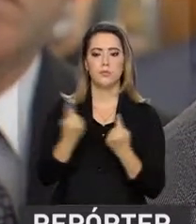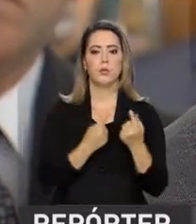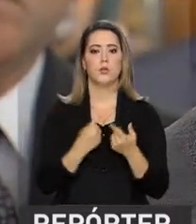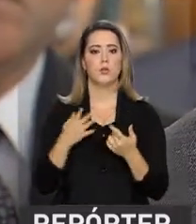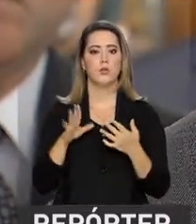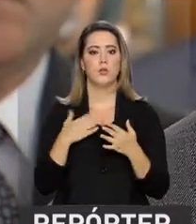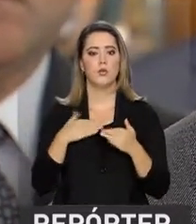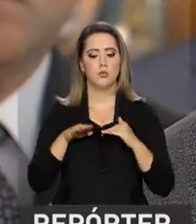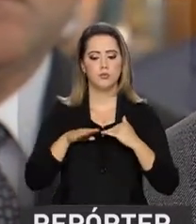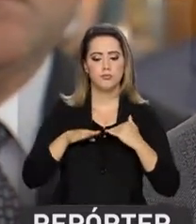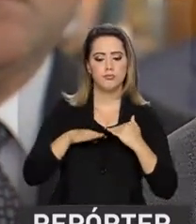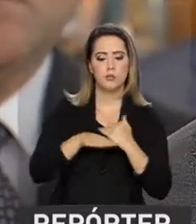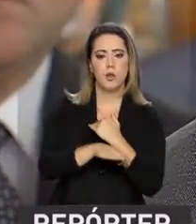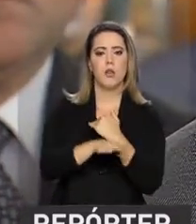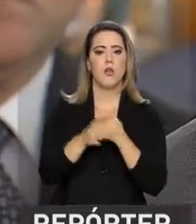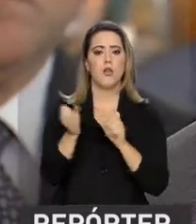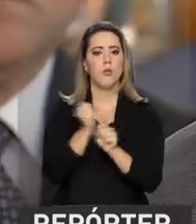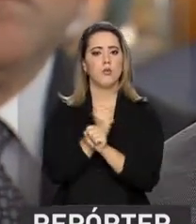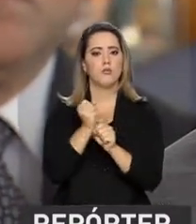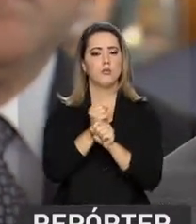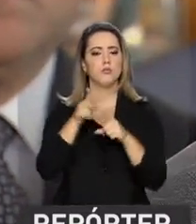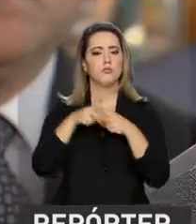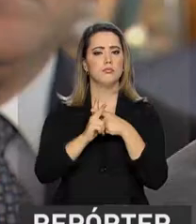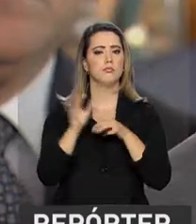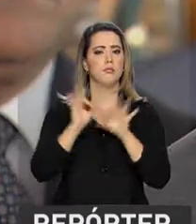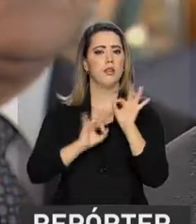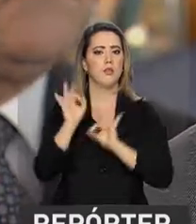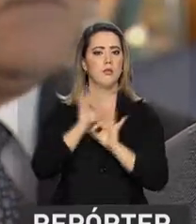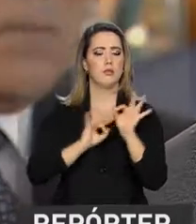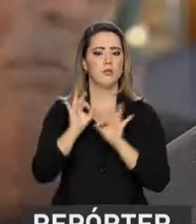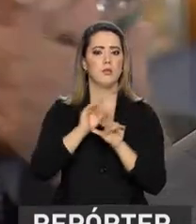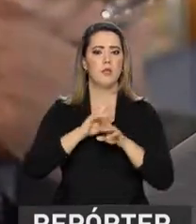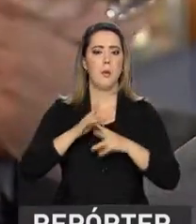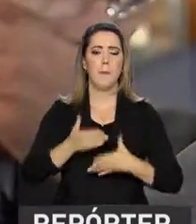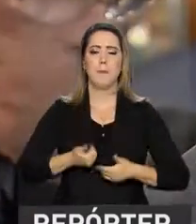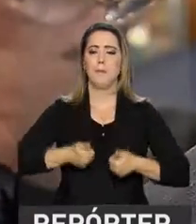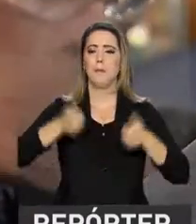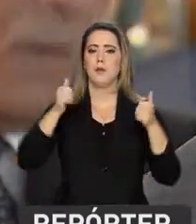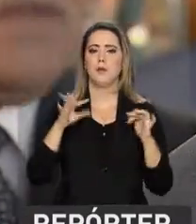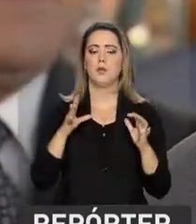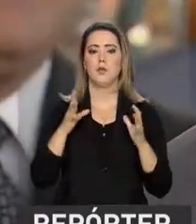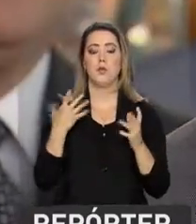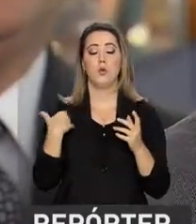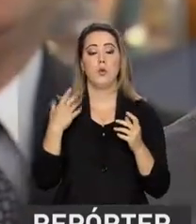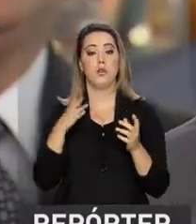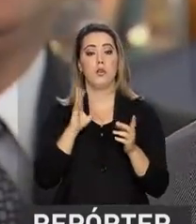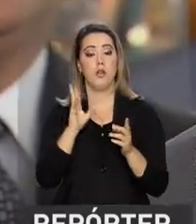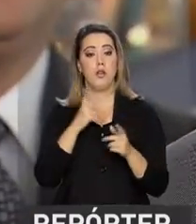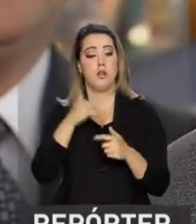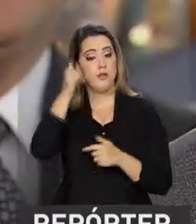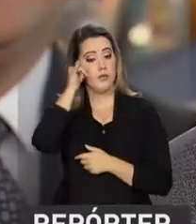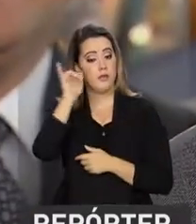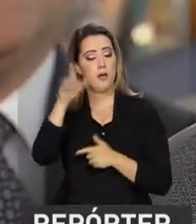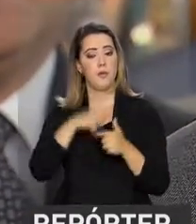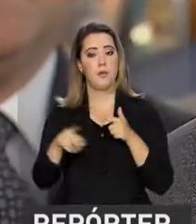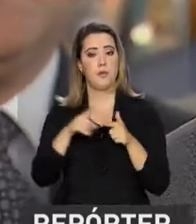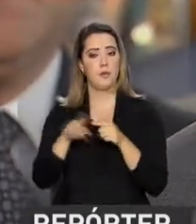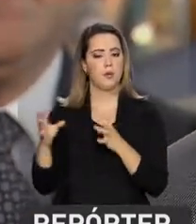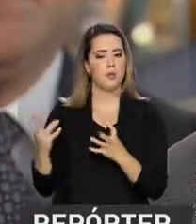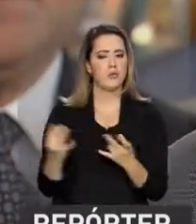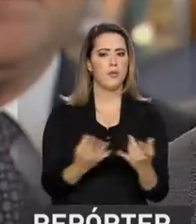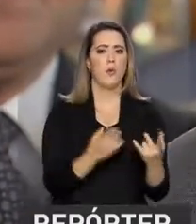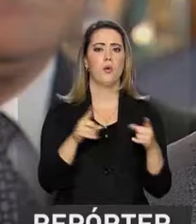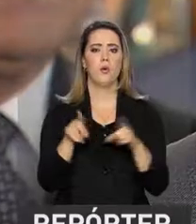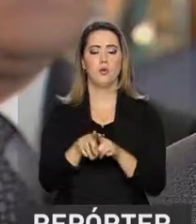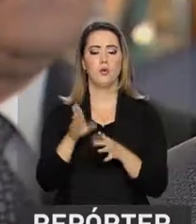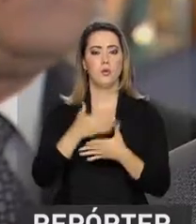a pista com pátio, fazer taxiways, melhorar o sistema de incêndio, ou seja, tirar as restrições e